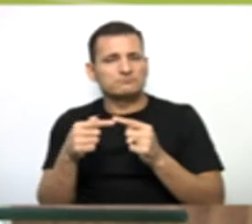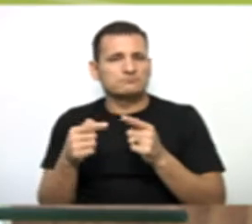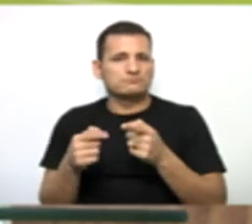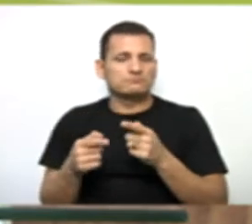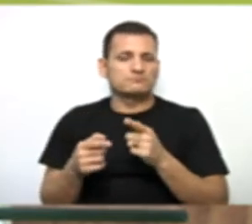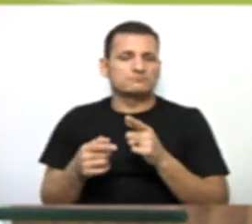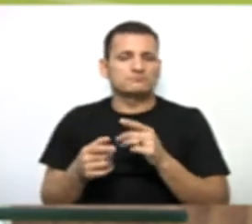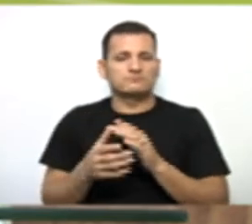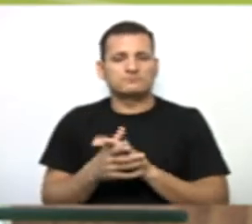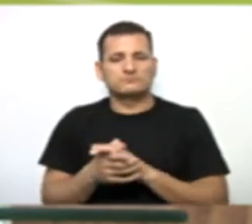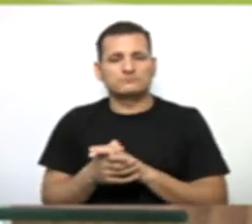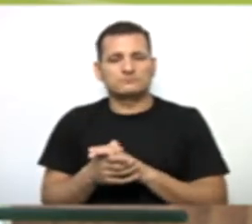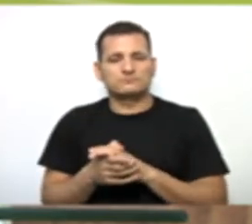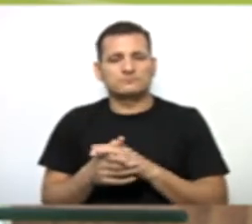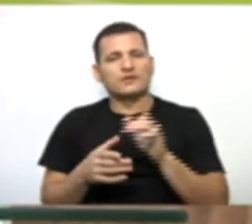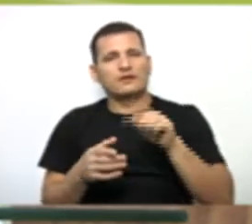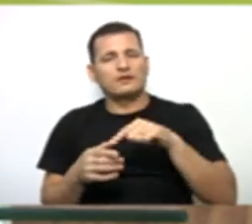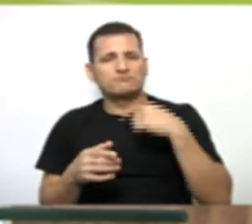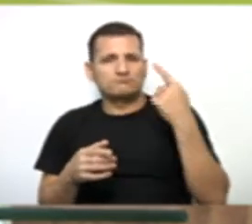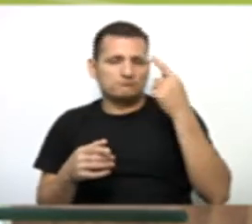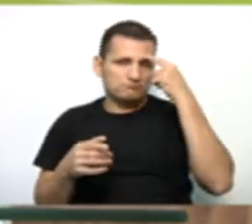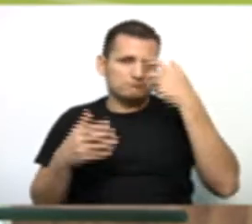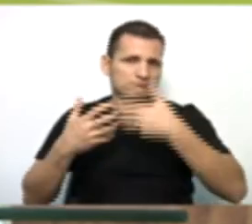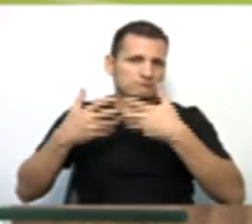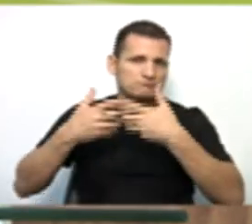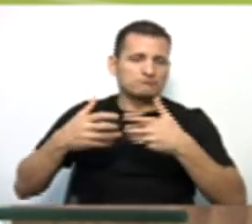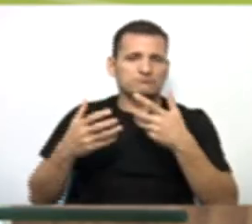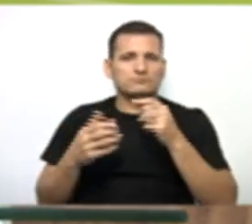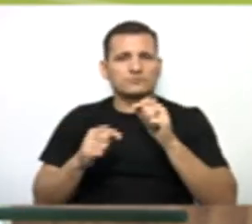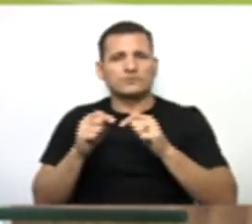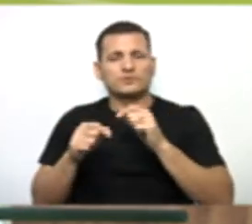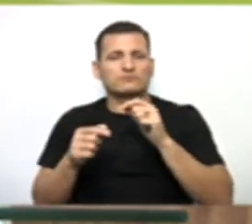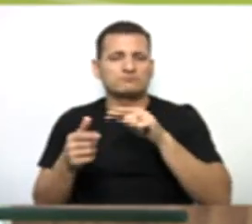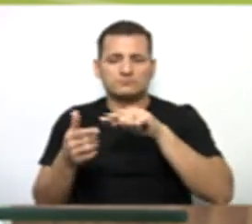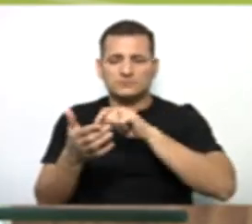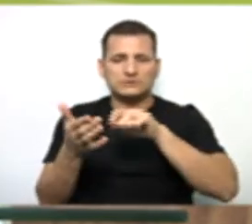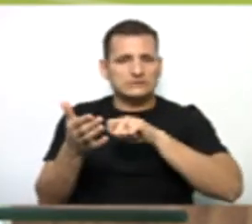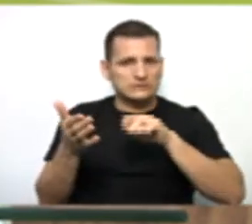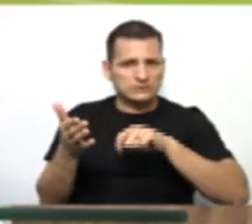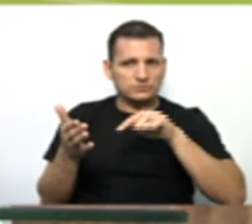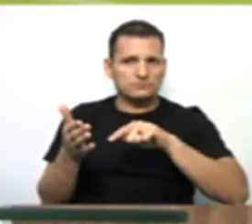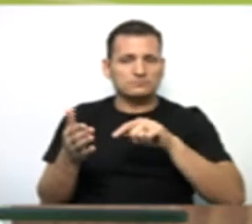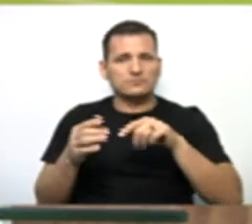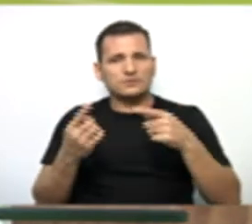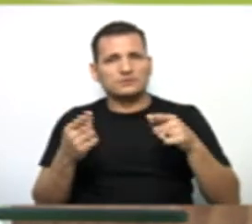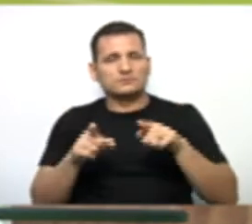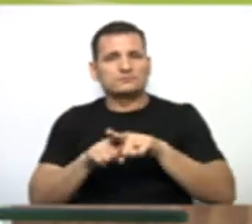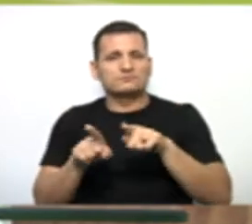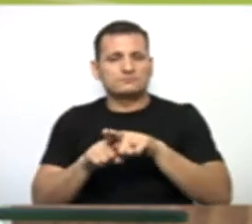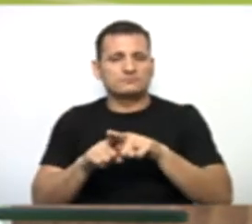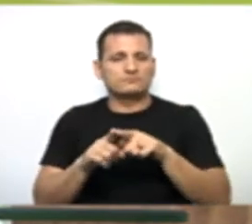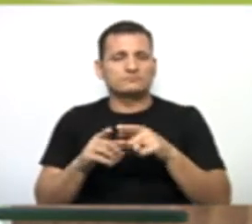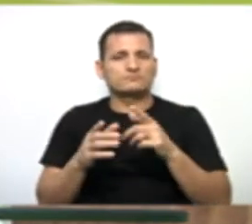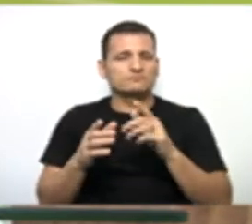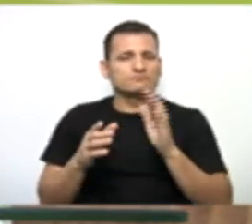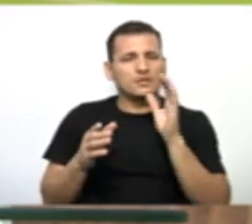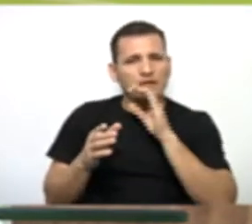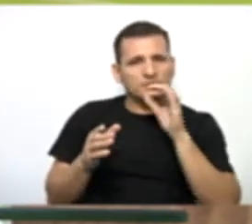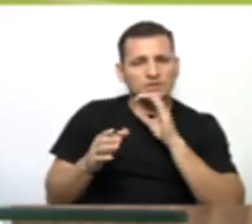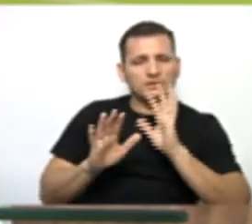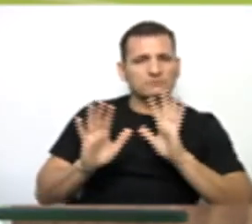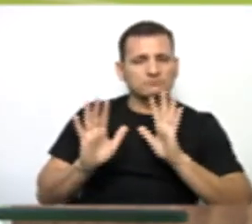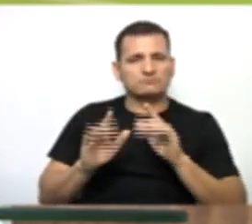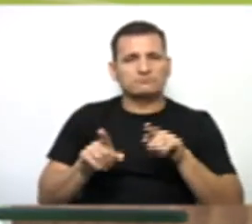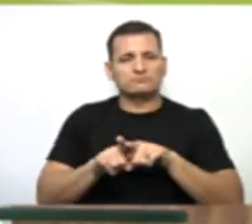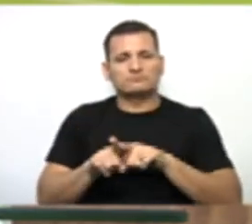pouco a gente raciocinar diante do que está escrito, mas também dentro de uma velocidade.